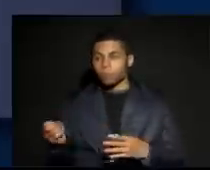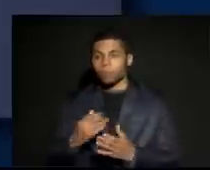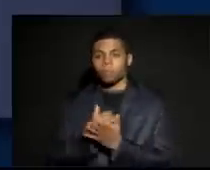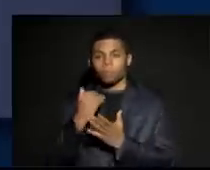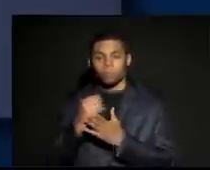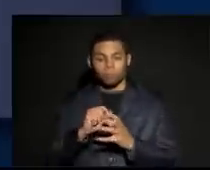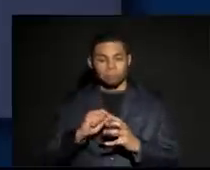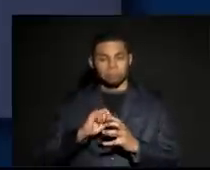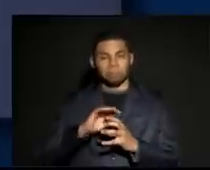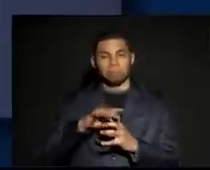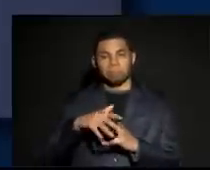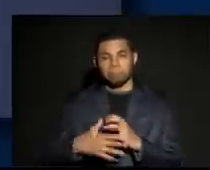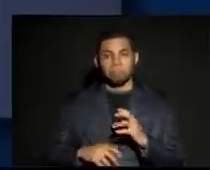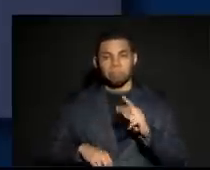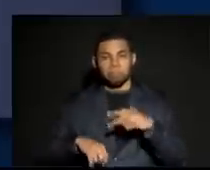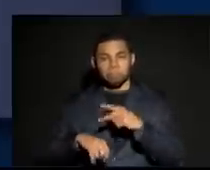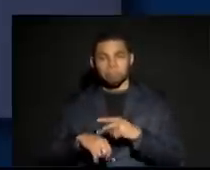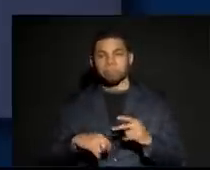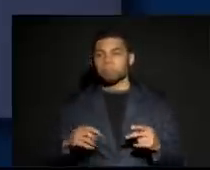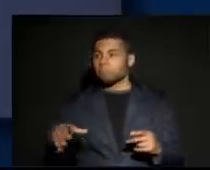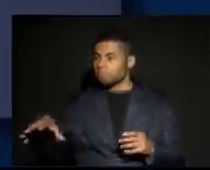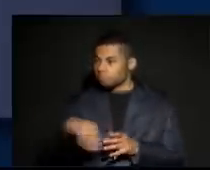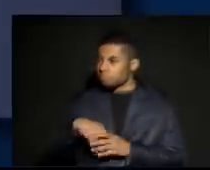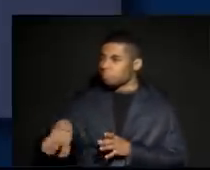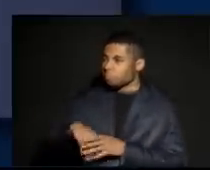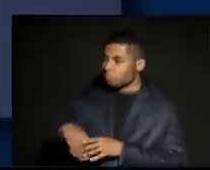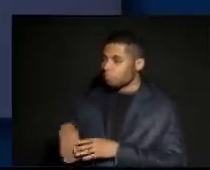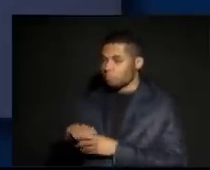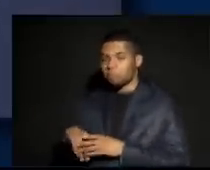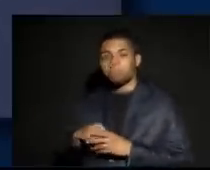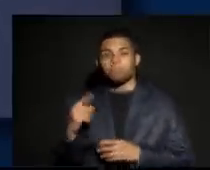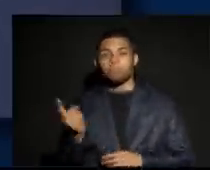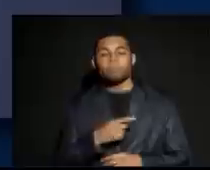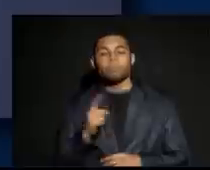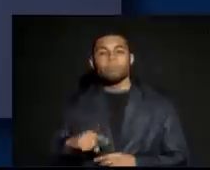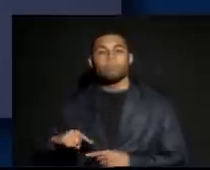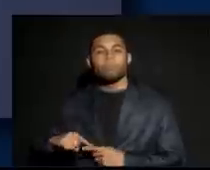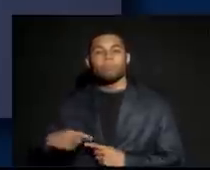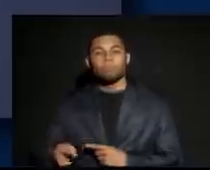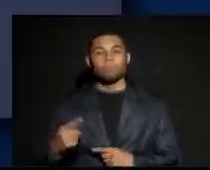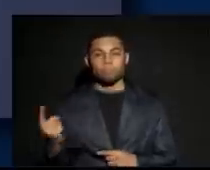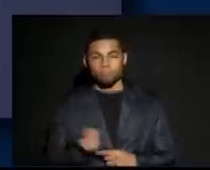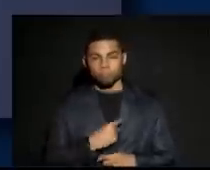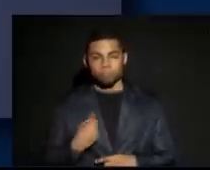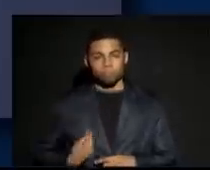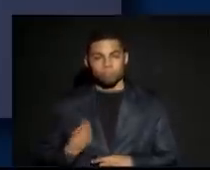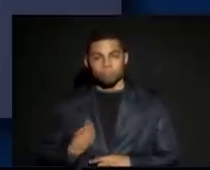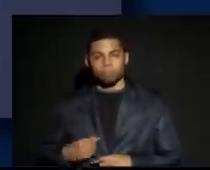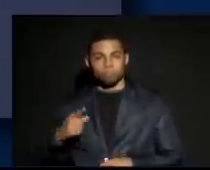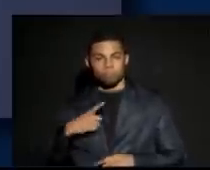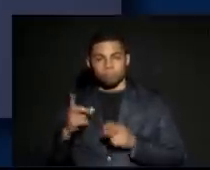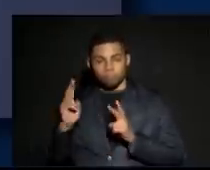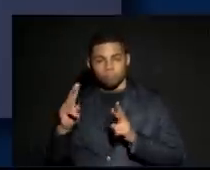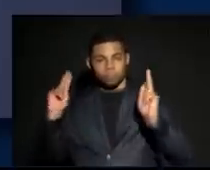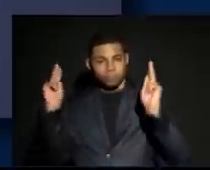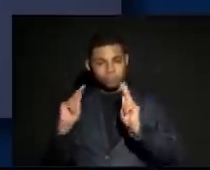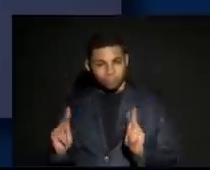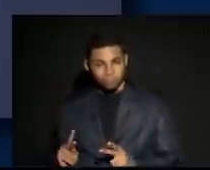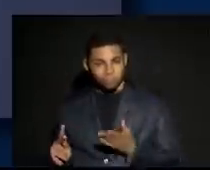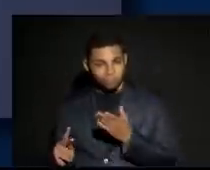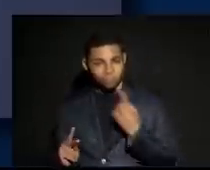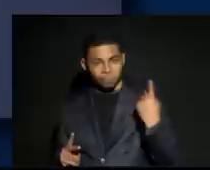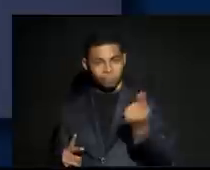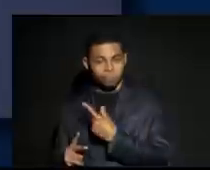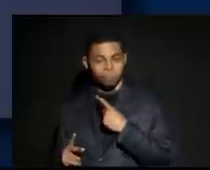internacionais foram se ampliando os países foram se integrando e nós somos uma geração que viveu o dividendo da paz